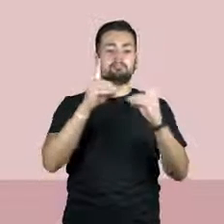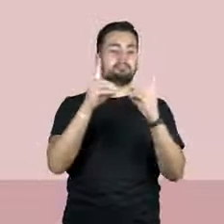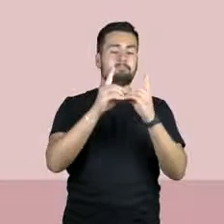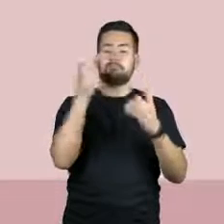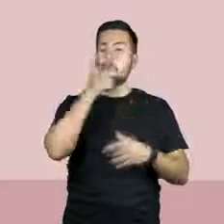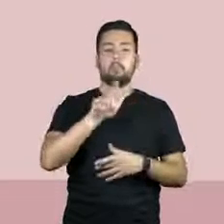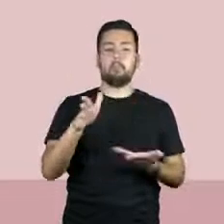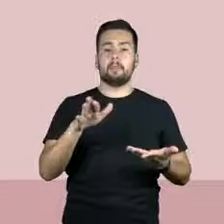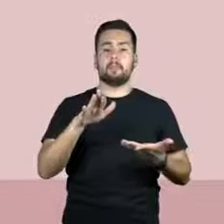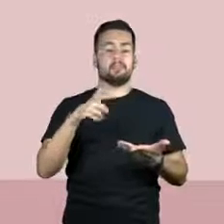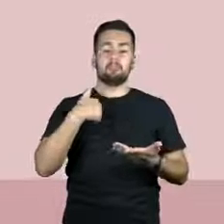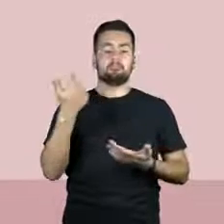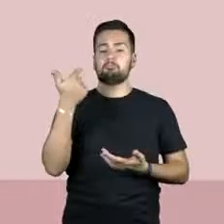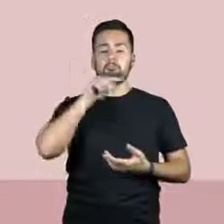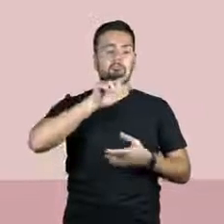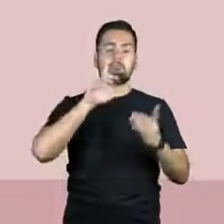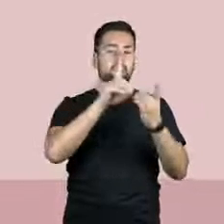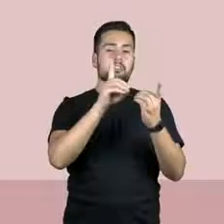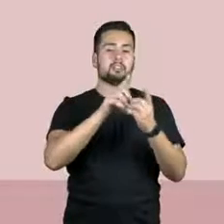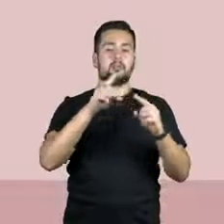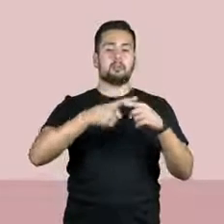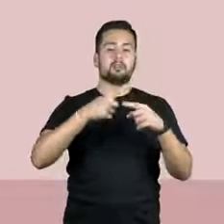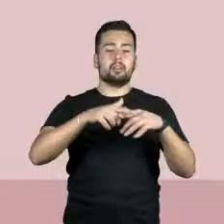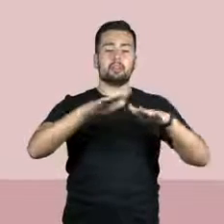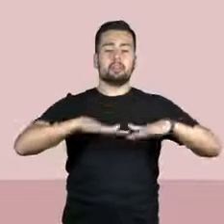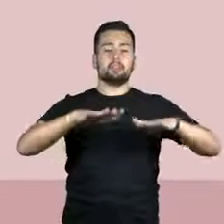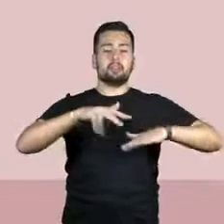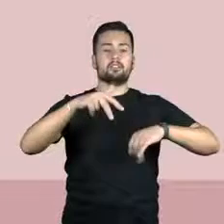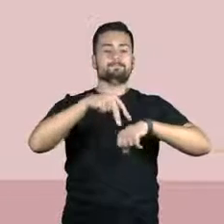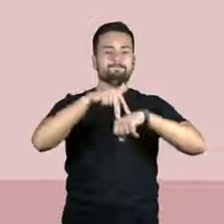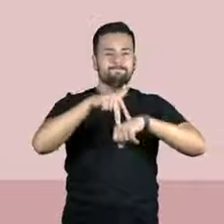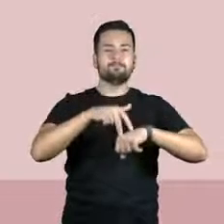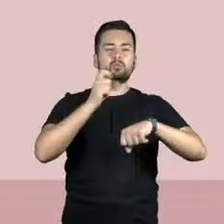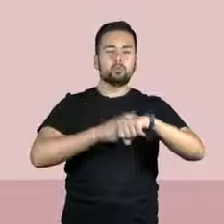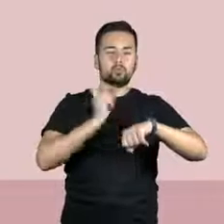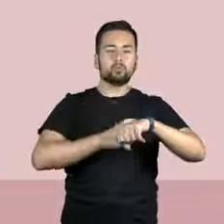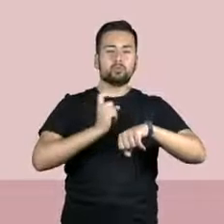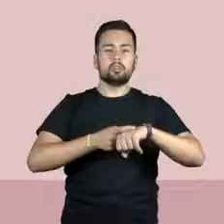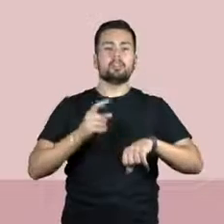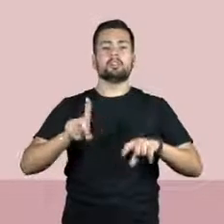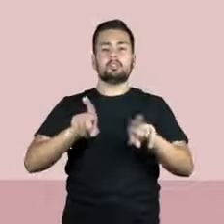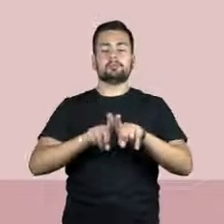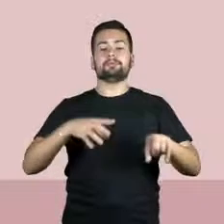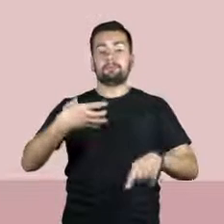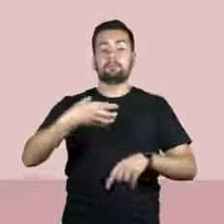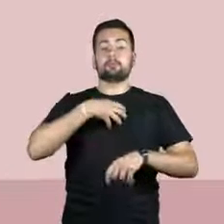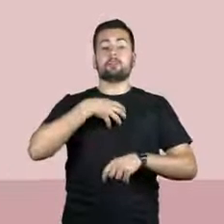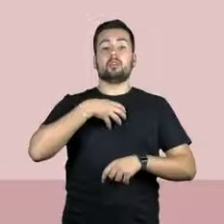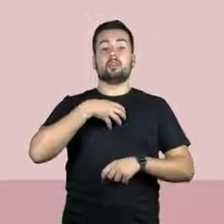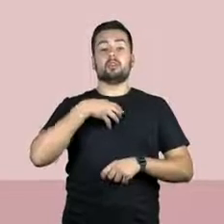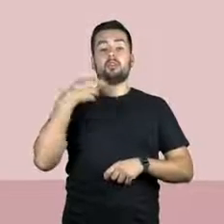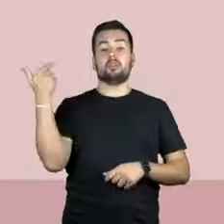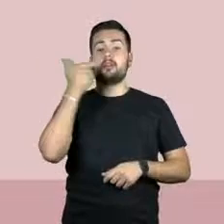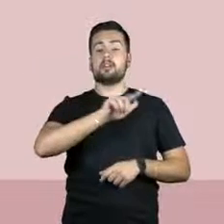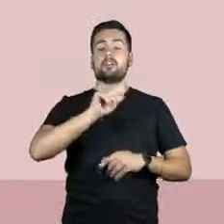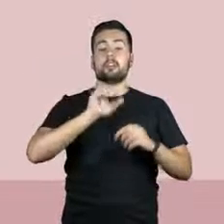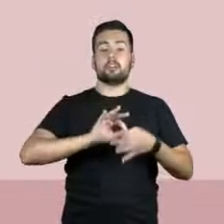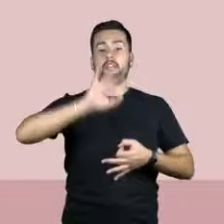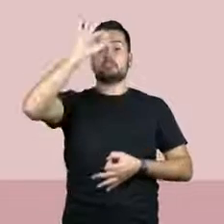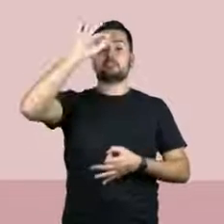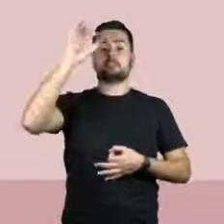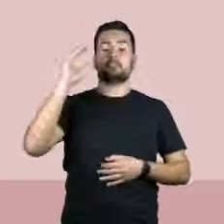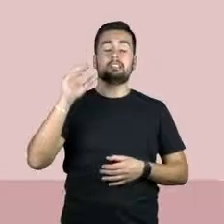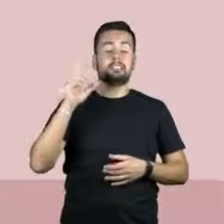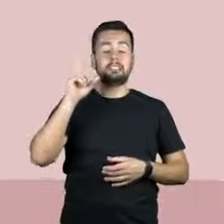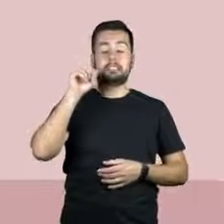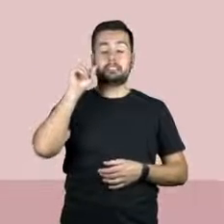rígido, eu não vou conseguir atender. Tá? Ele é muito utilizado, inclusive, em situações onde ele alcança o que é chamado de altura crítica.